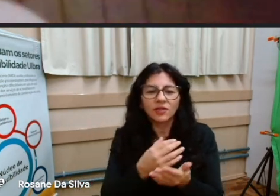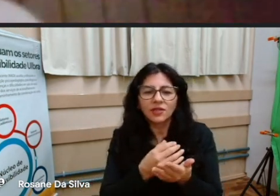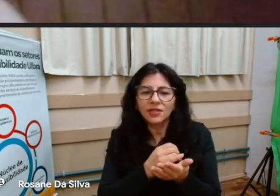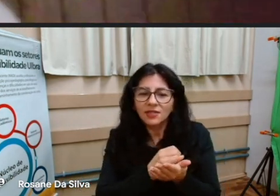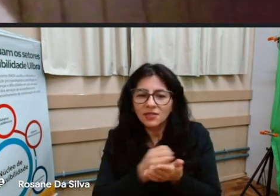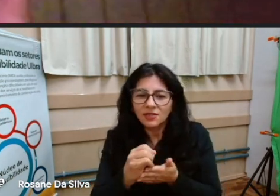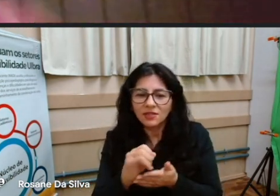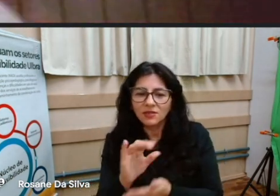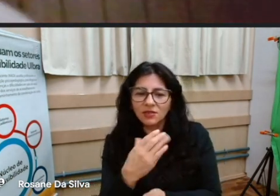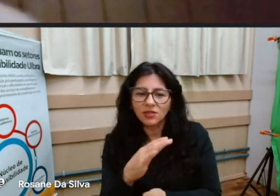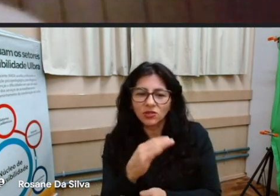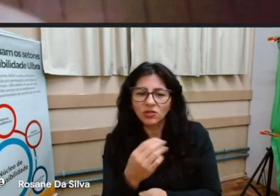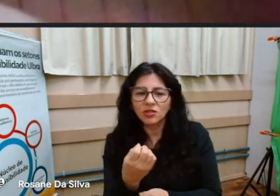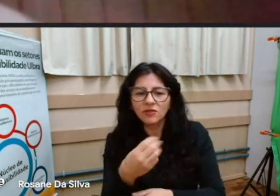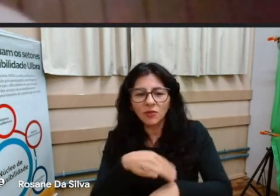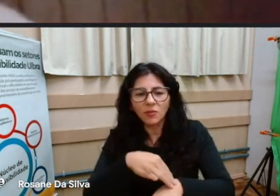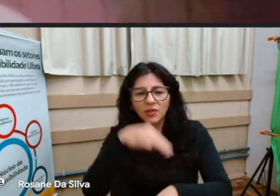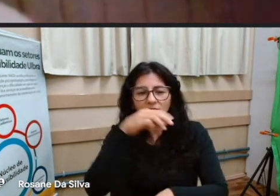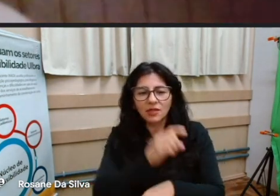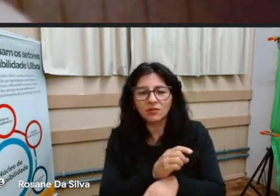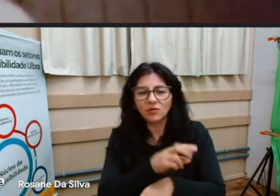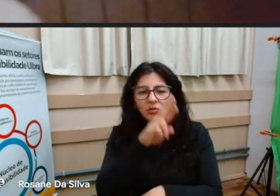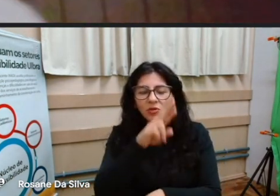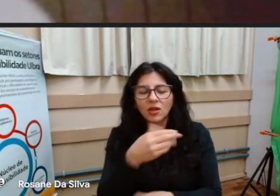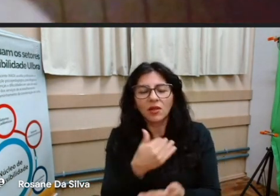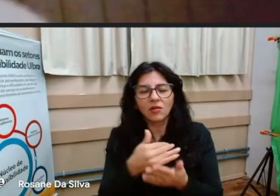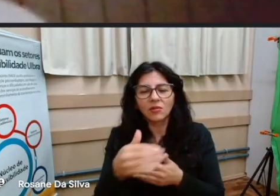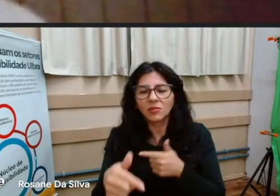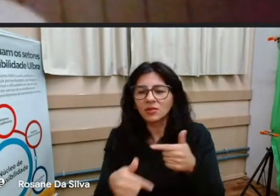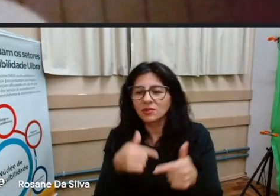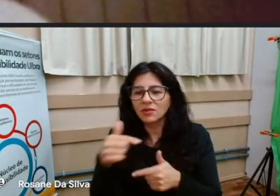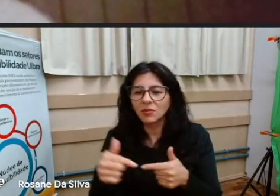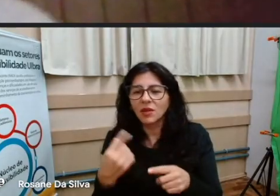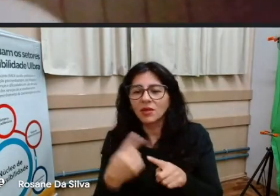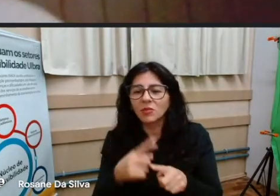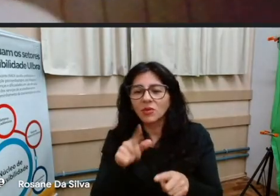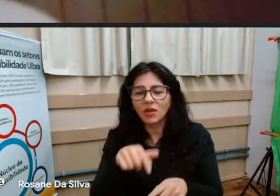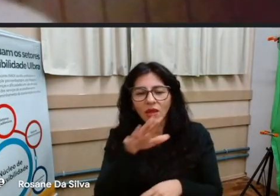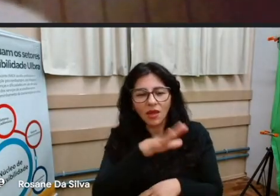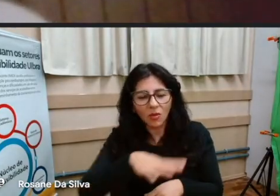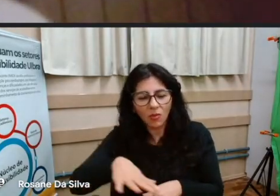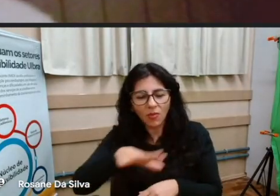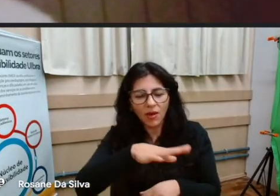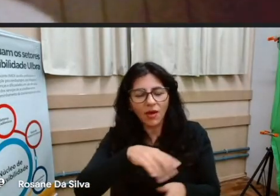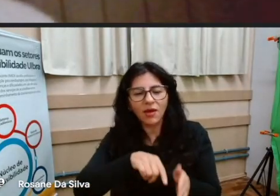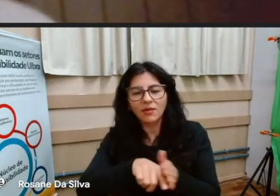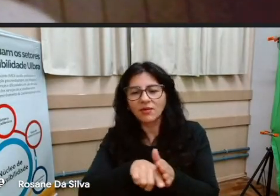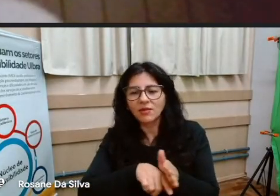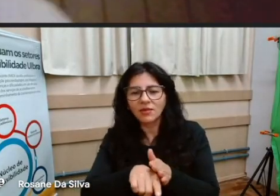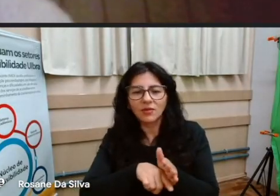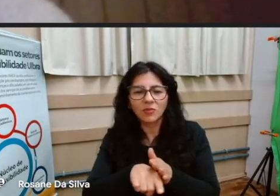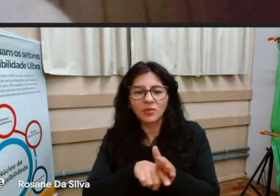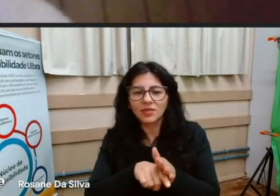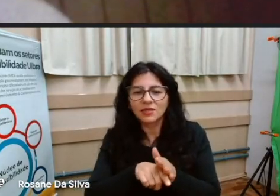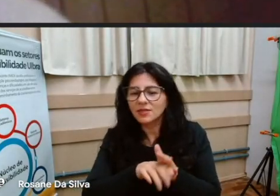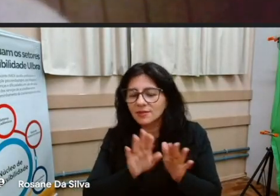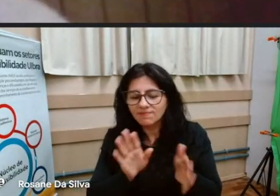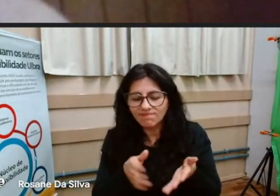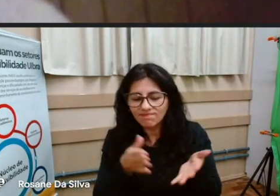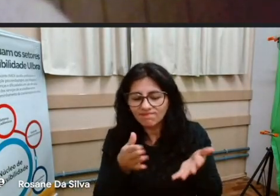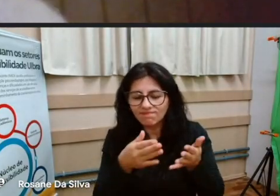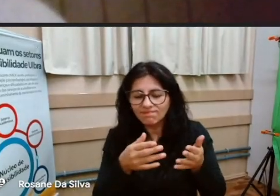mesmo no mestrado no doutorado né começando os seus trabalhos porque é um universo de pesquisa eh